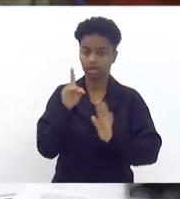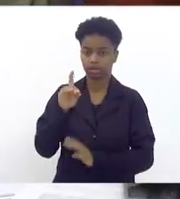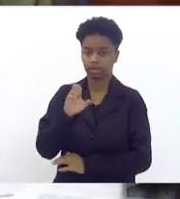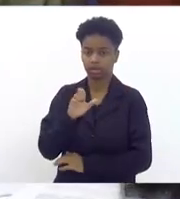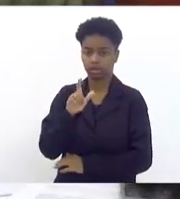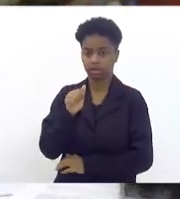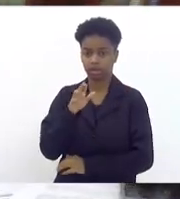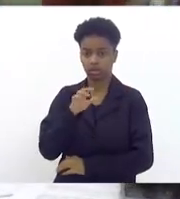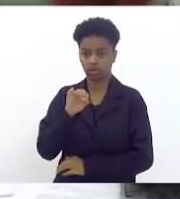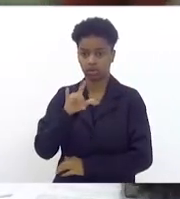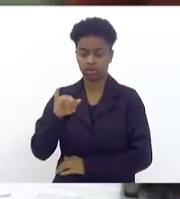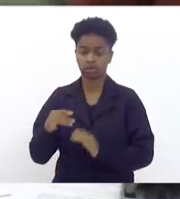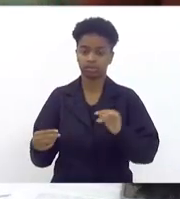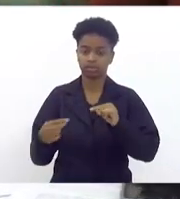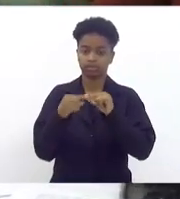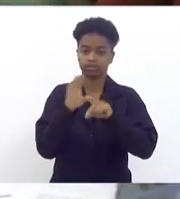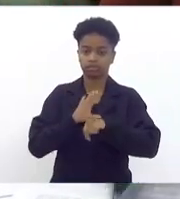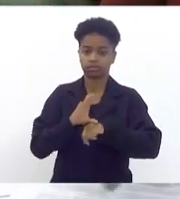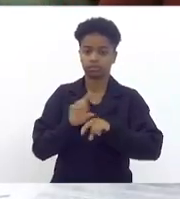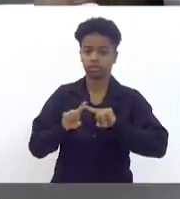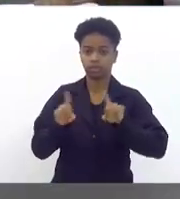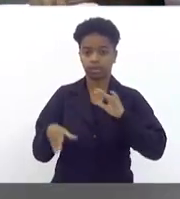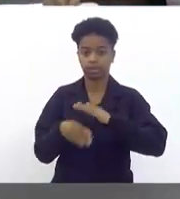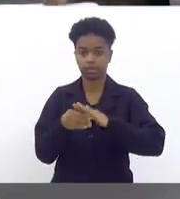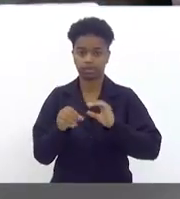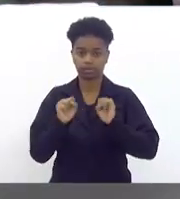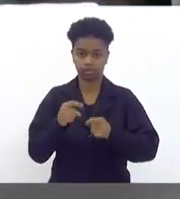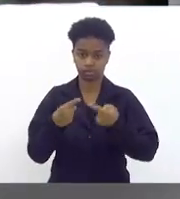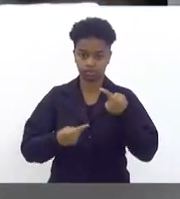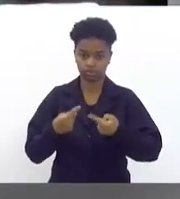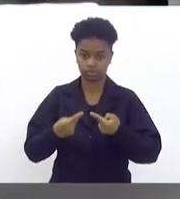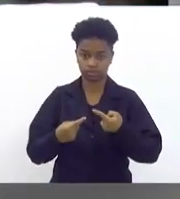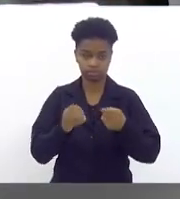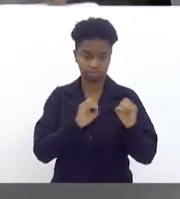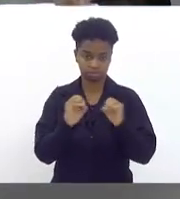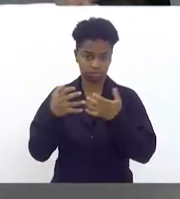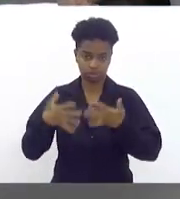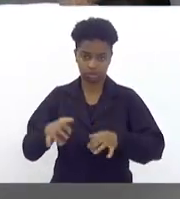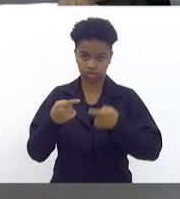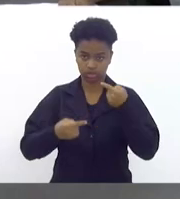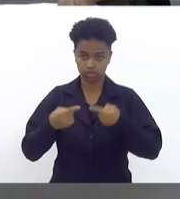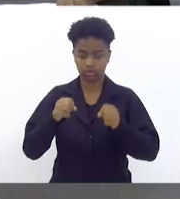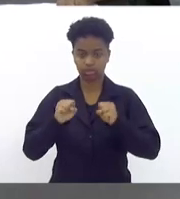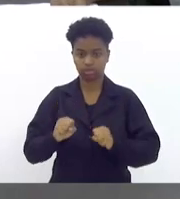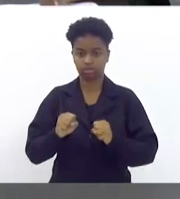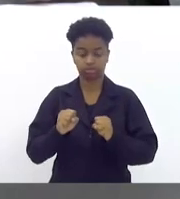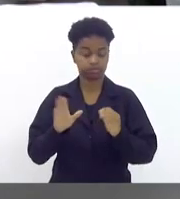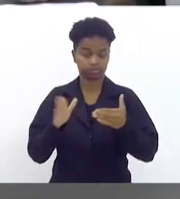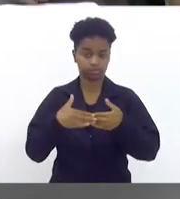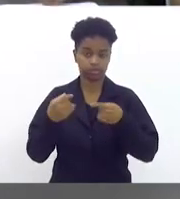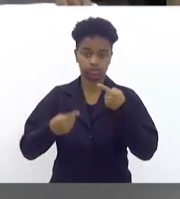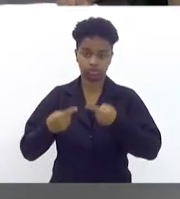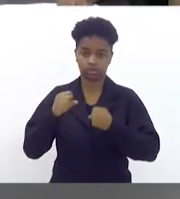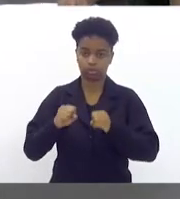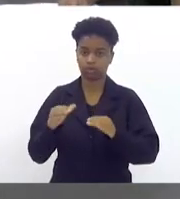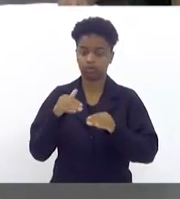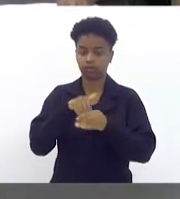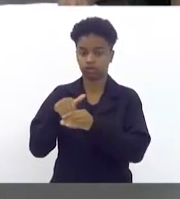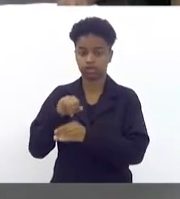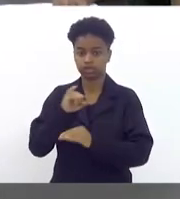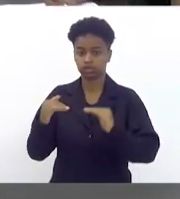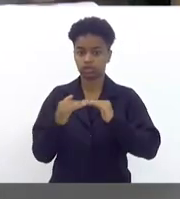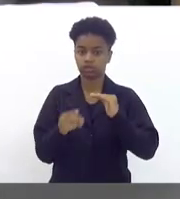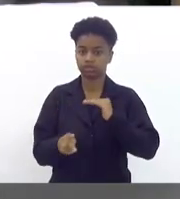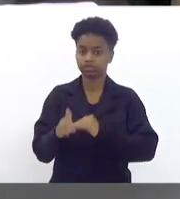Delaroli. Constitucionalidade com emendas. Em discussão. Não havendo quem queira discutir, encerrada a discussão. Em votação, senhores que